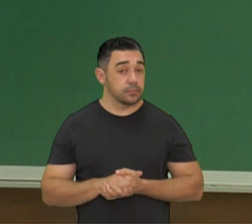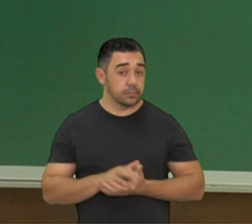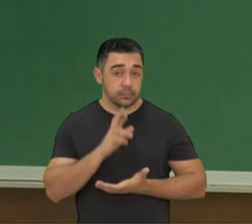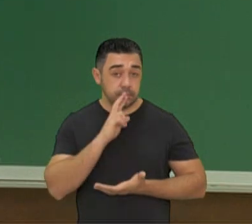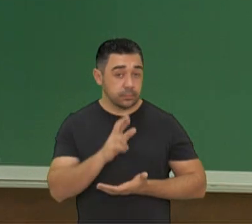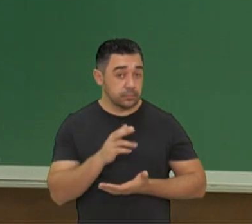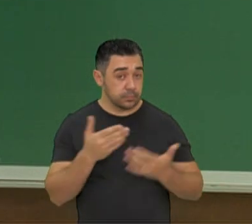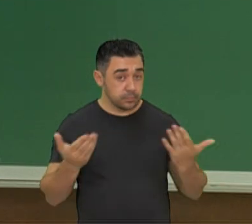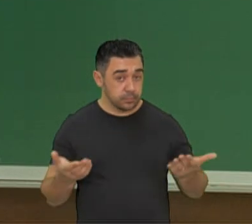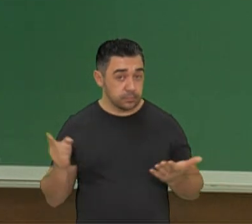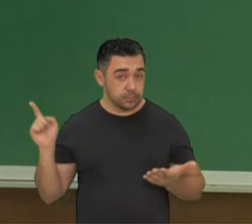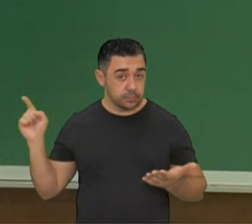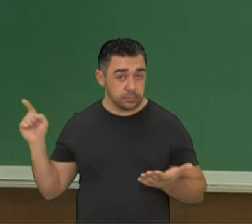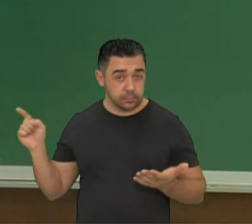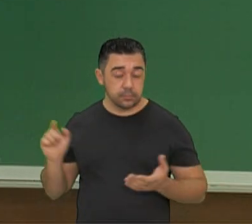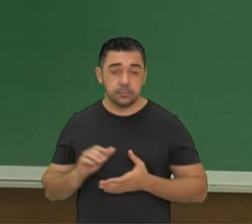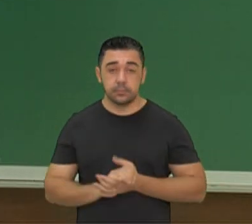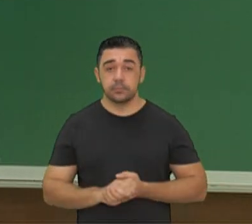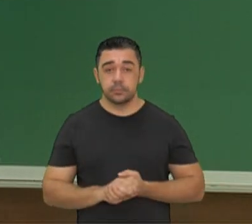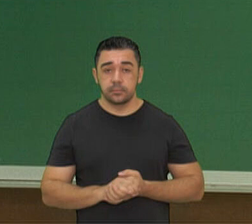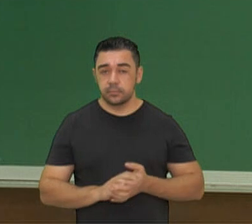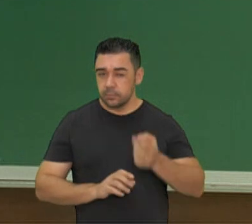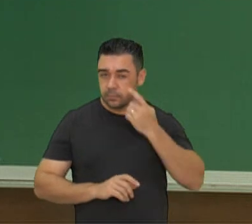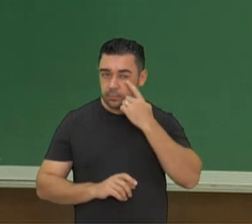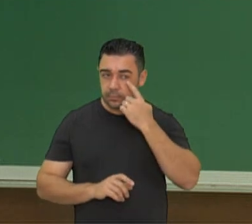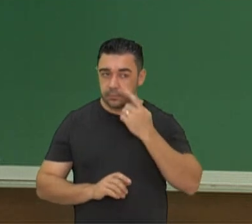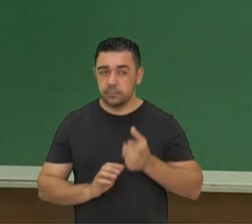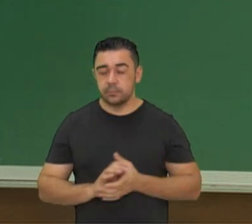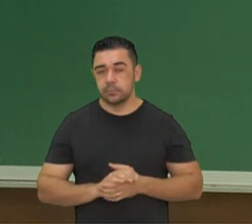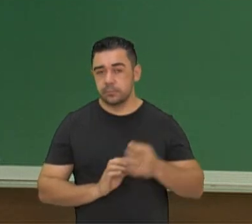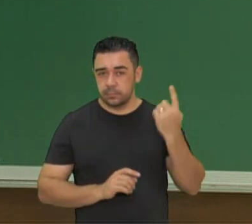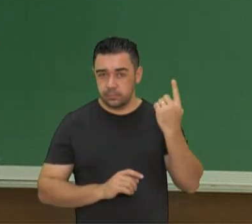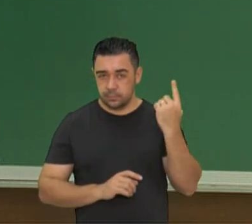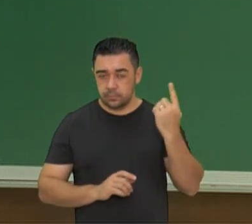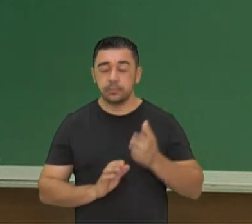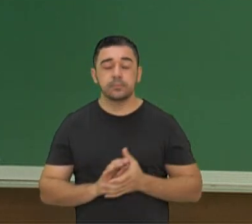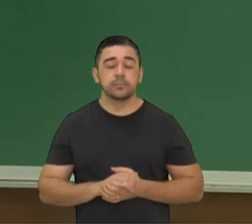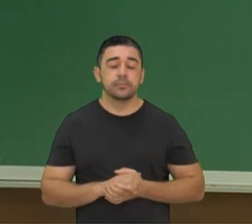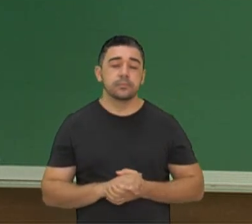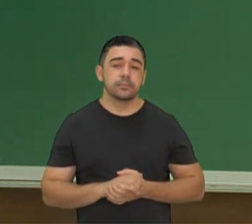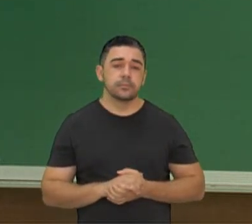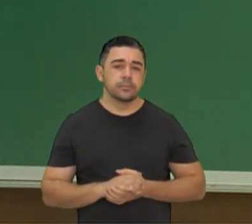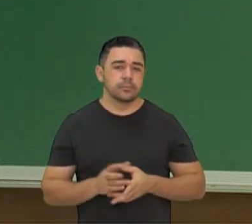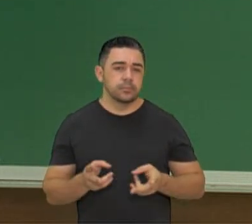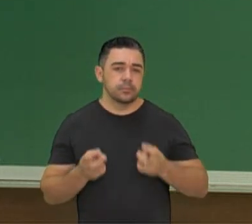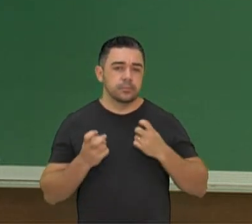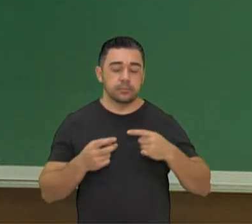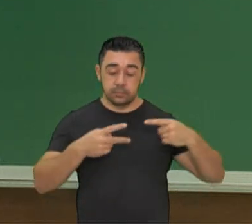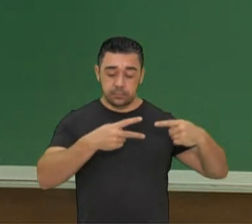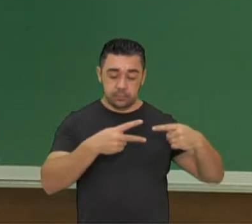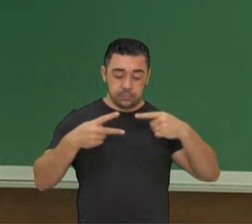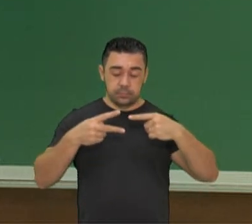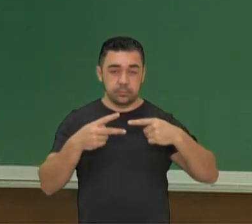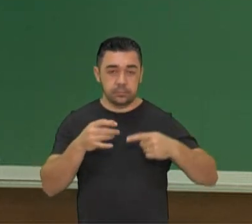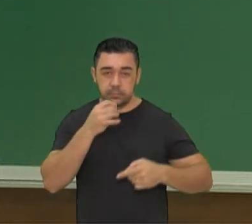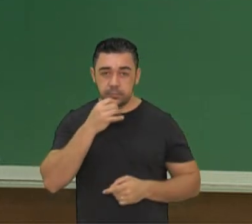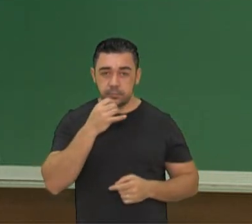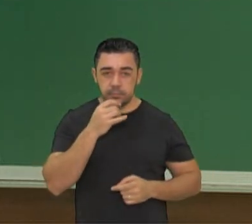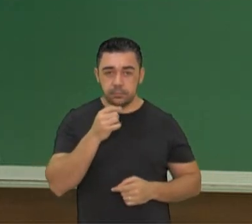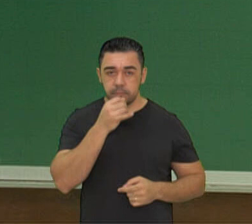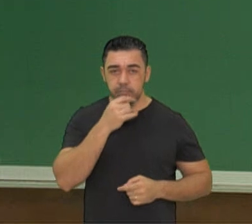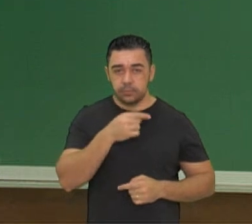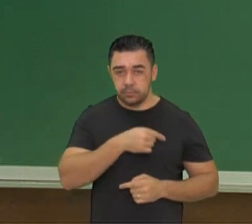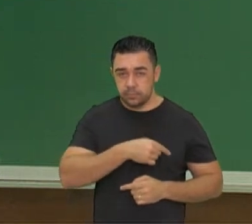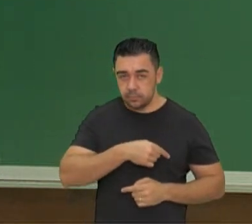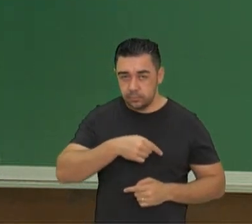Qual é a resposta para esse quiz? Dá uma olhadinha lá comigo. A primeira figura, repare aqui, ó, que se você prolongar um dos